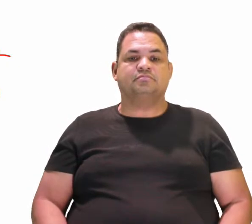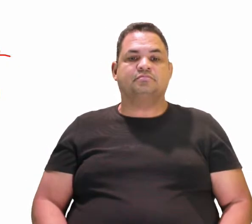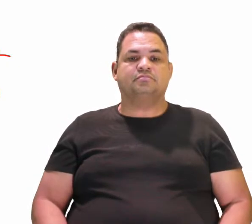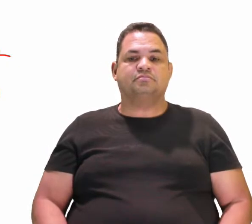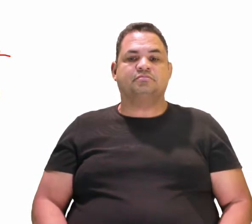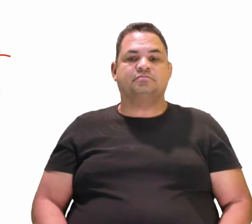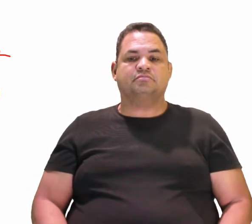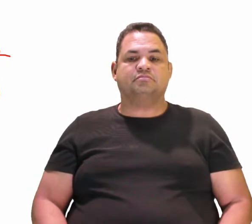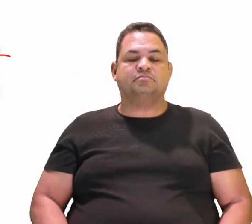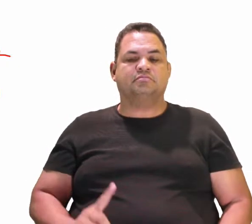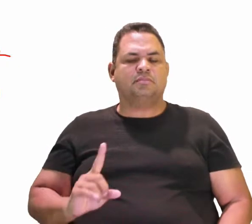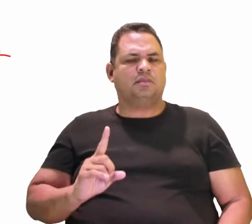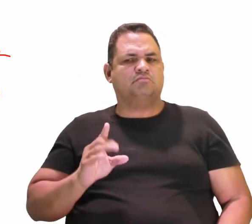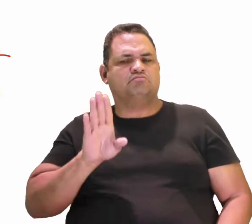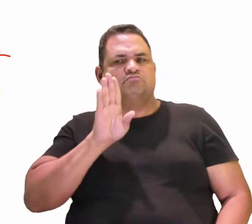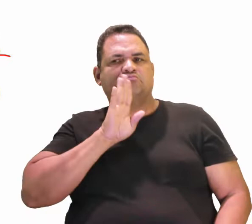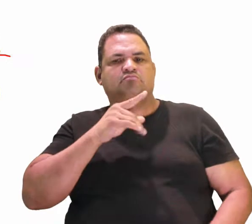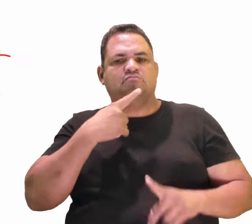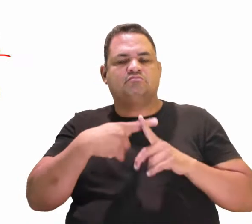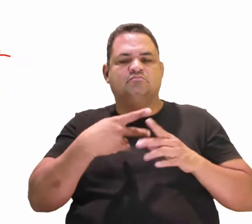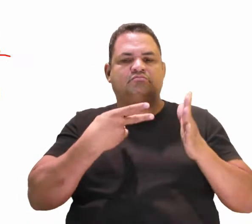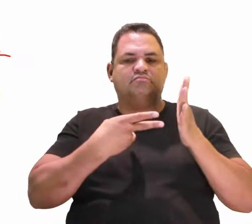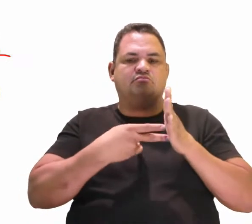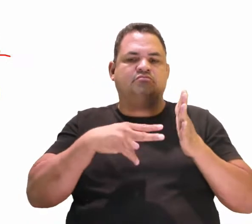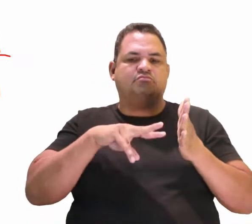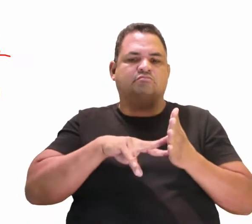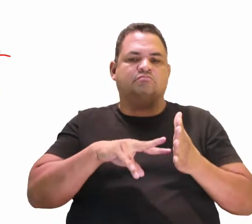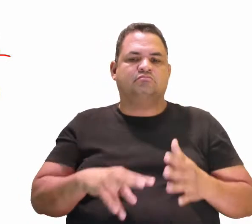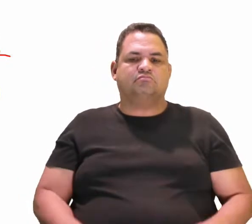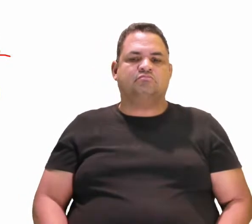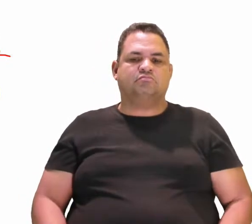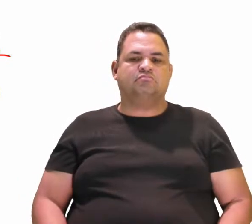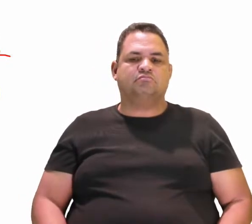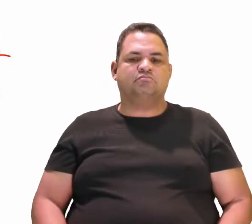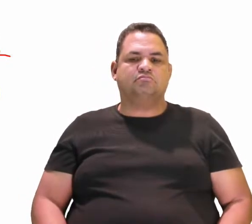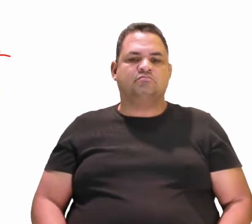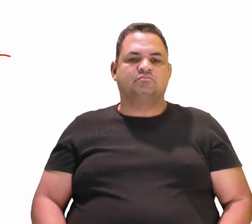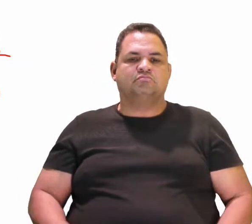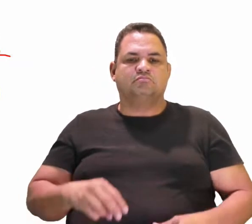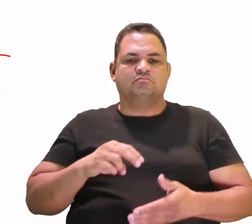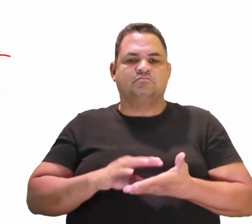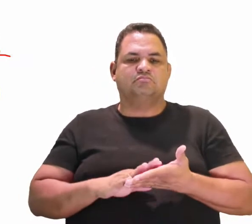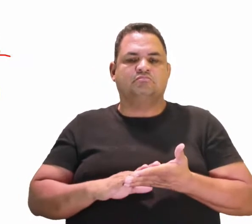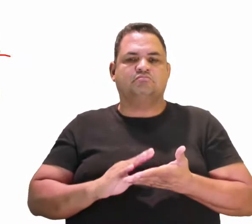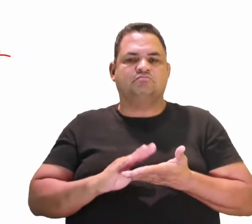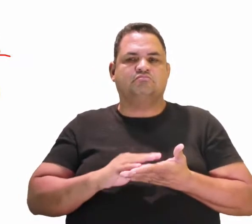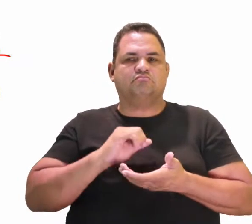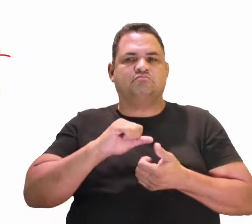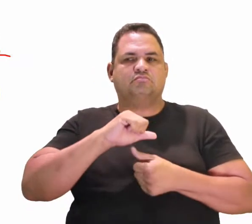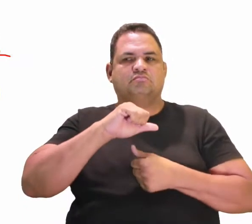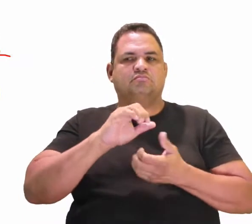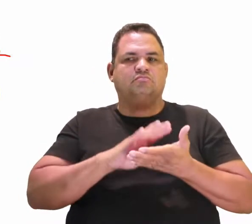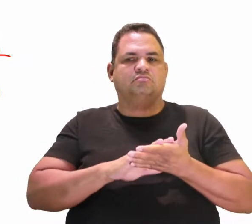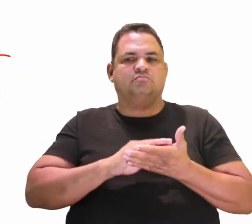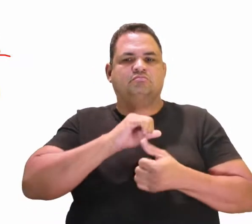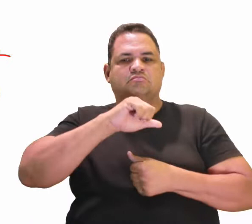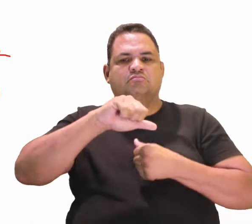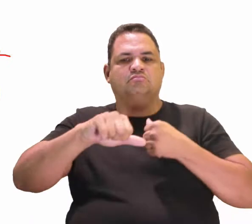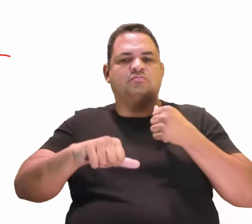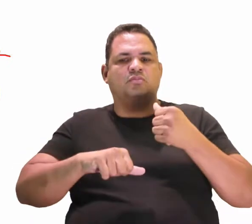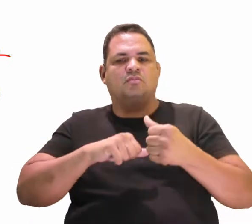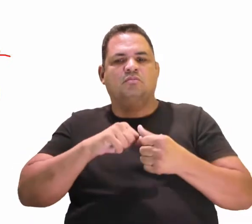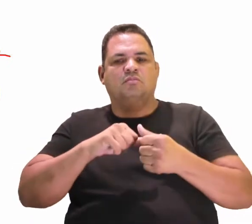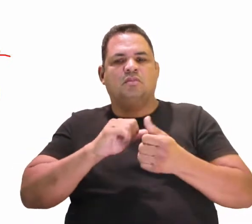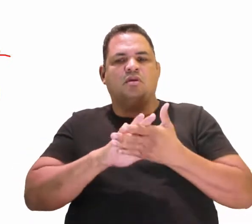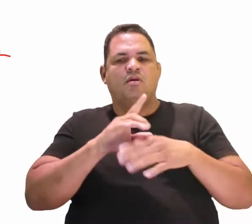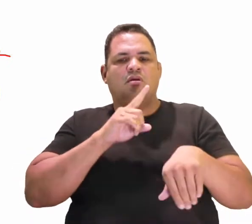único que não é legal, porque significa o quê? Pular refeições. E eu